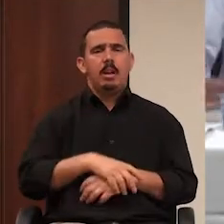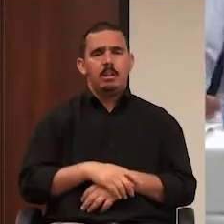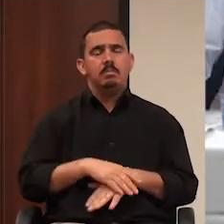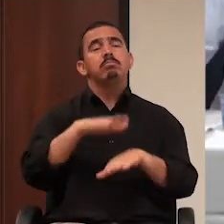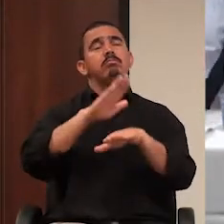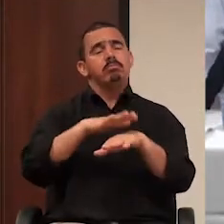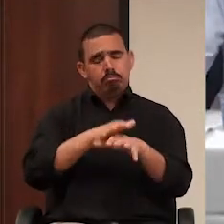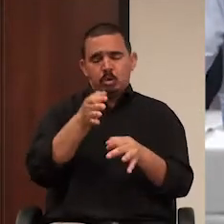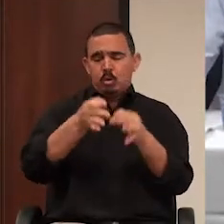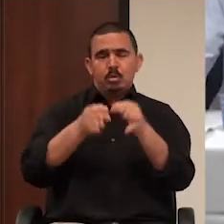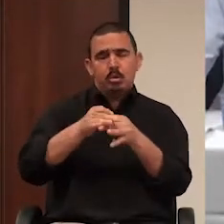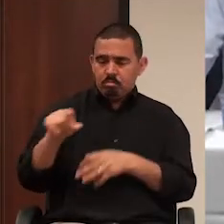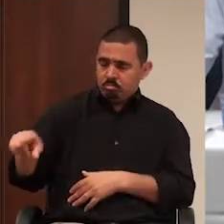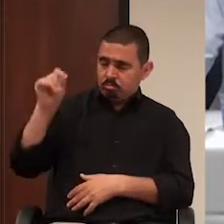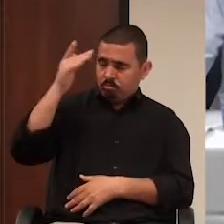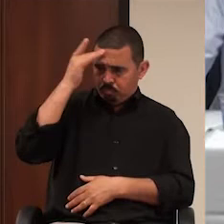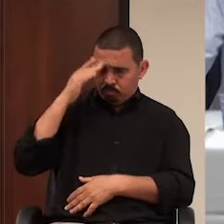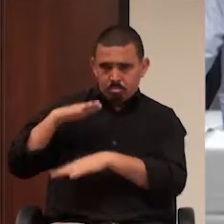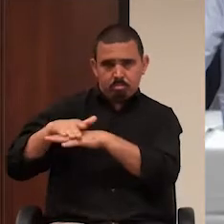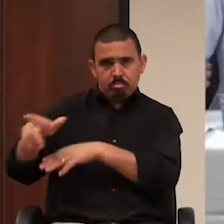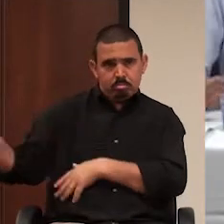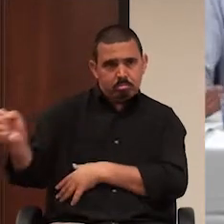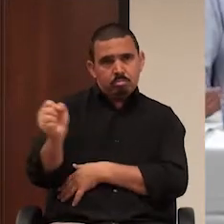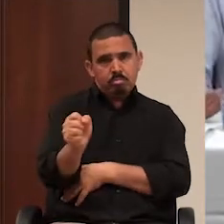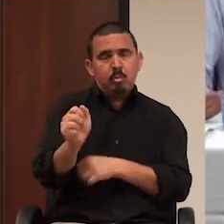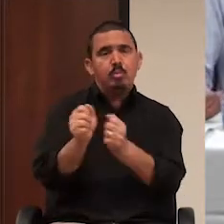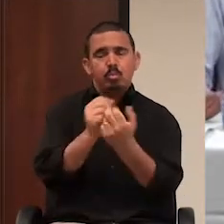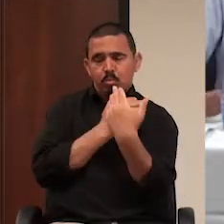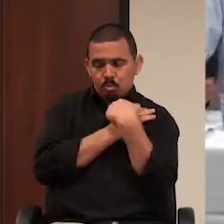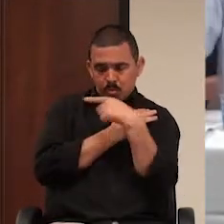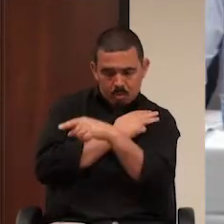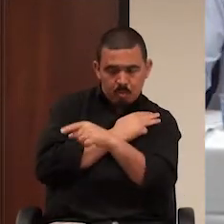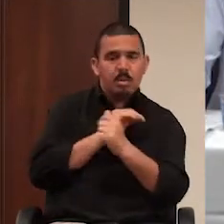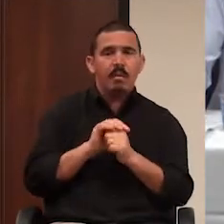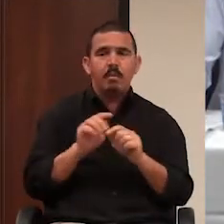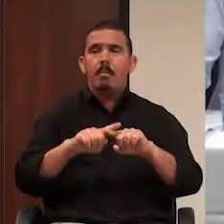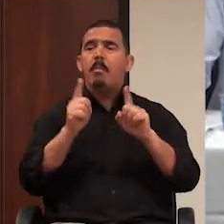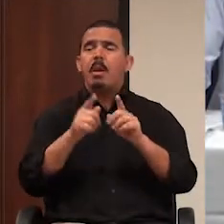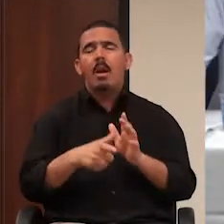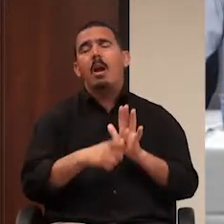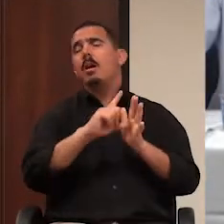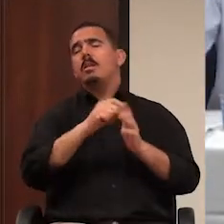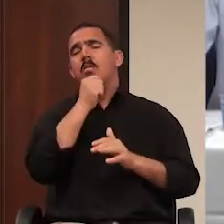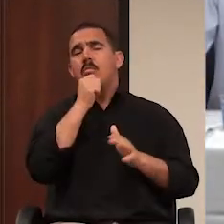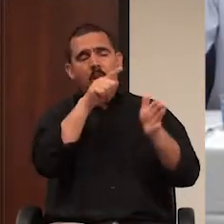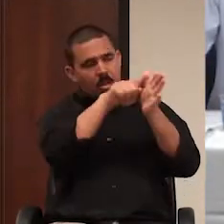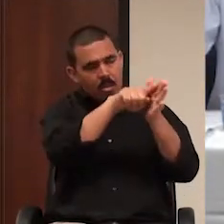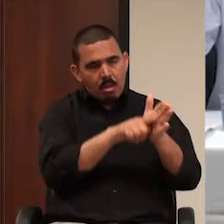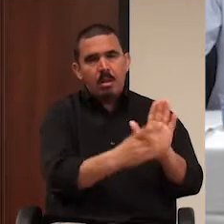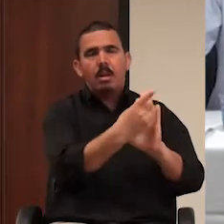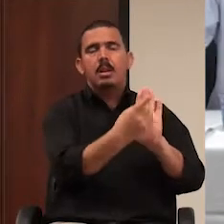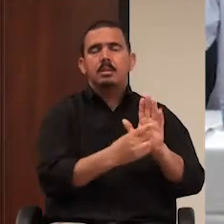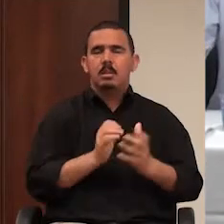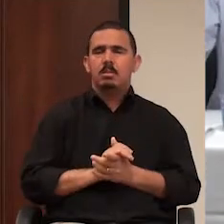curador sem declarar a interdição. E pergunto, qual a dificuldade disso ser mantido no final